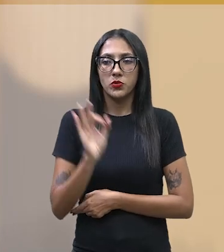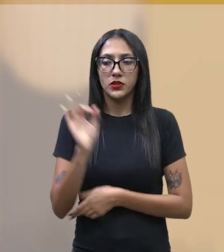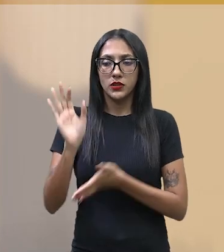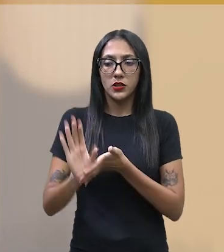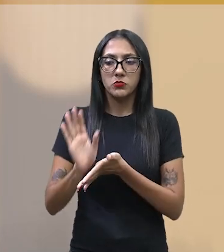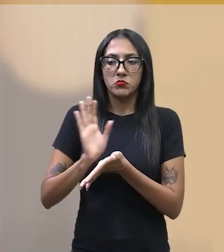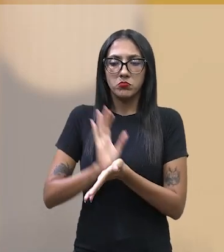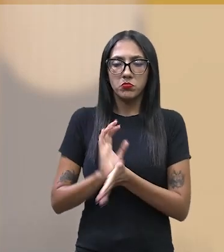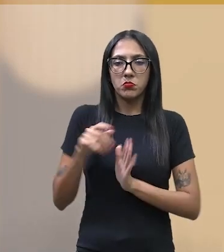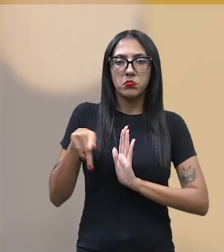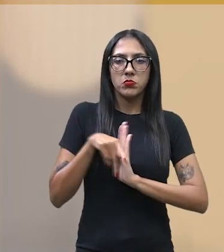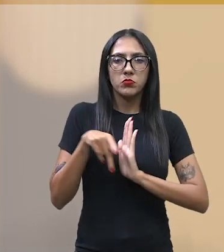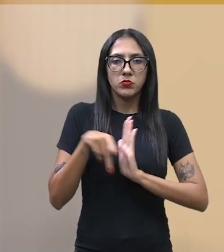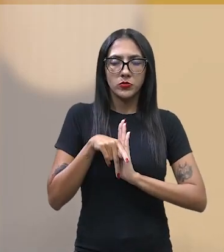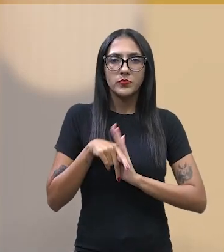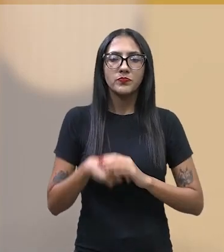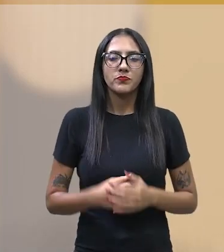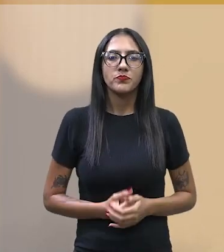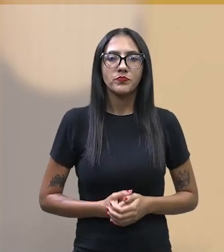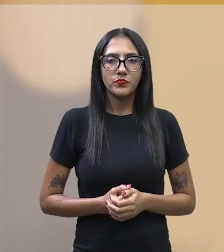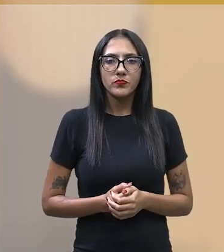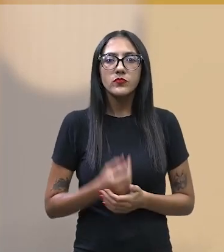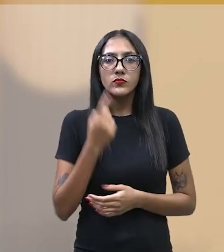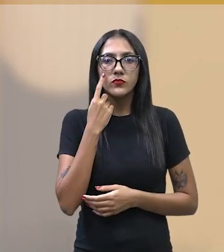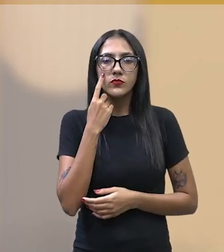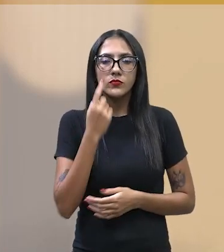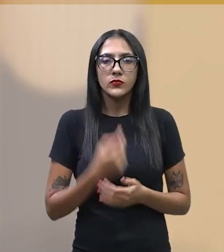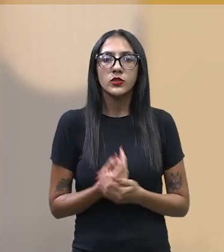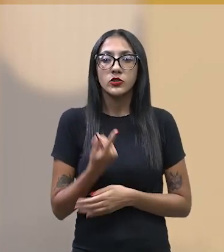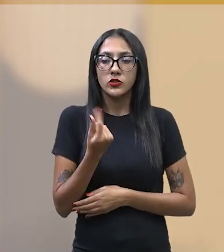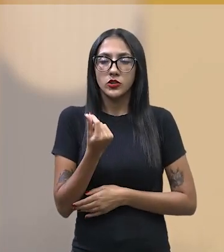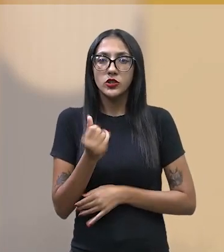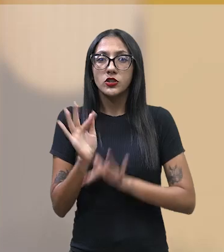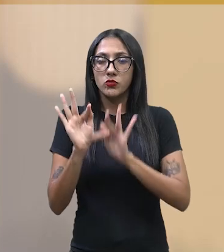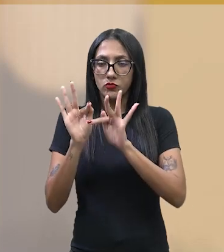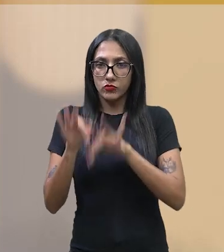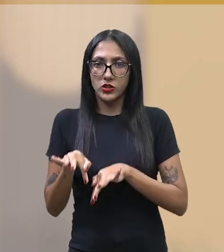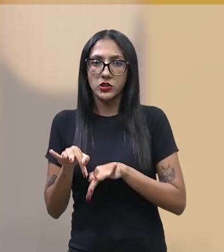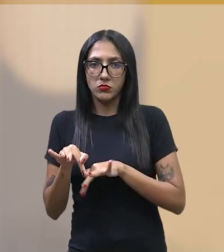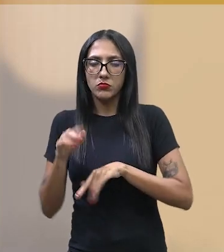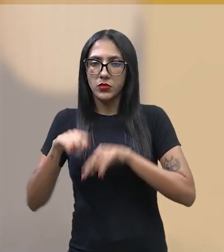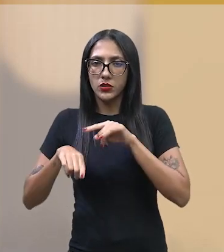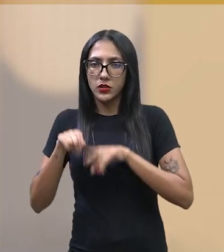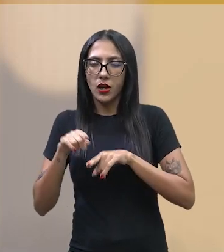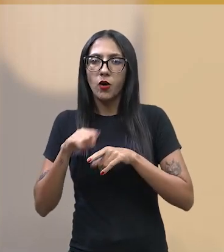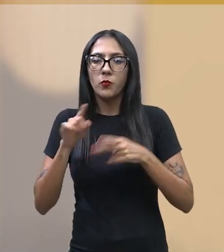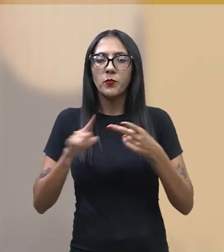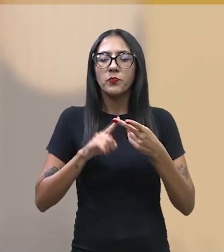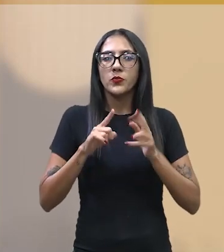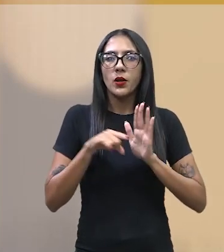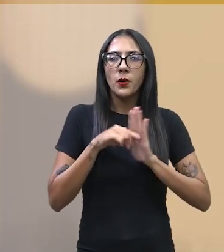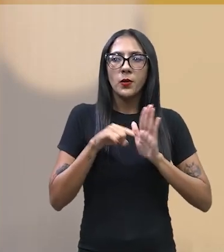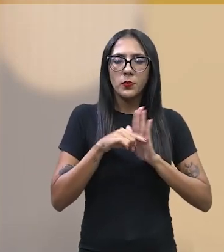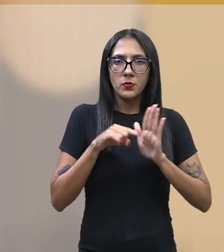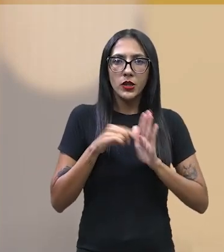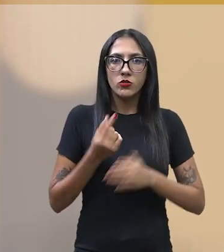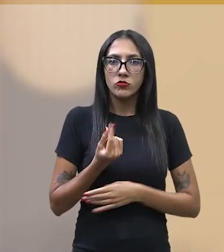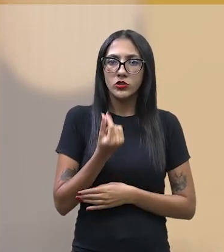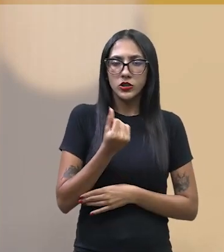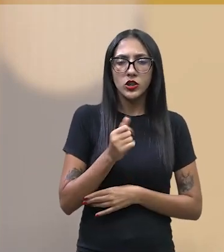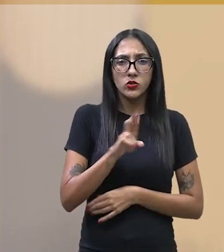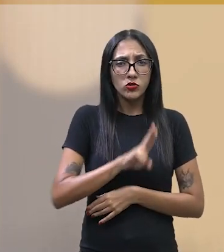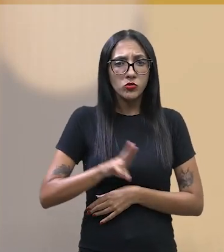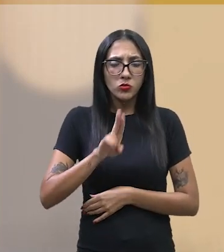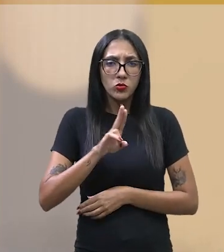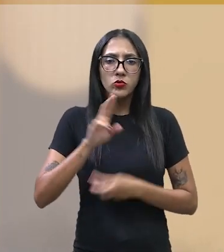desse produto, onde a gente vai pegar o quê? O preço de venda, subtrair o custo de produção e dividir pelo custo